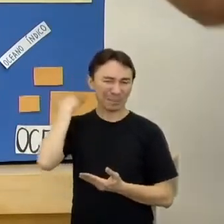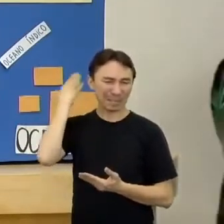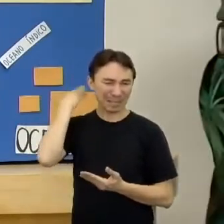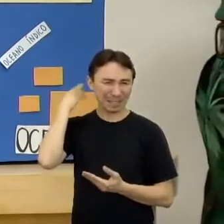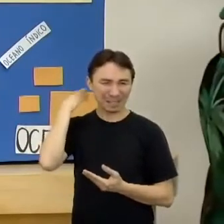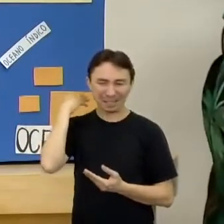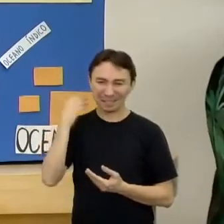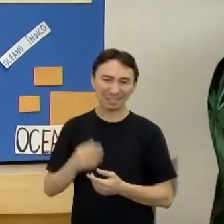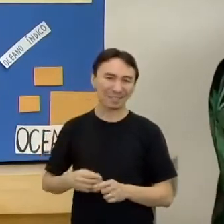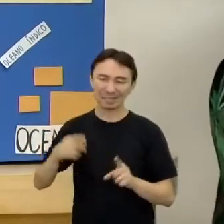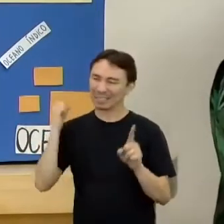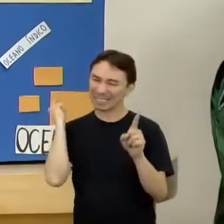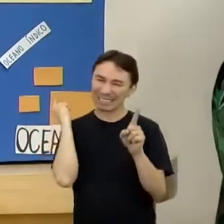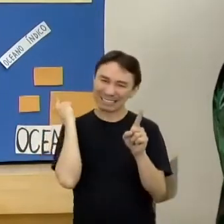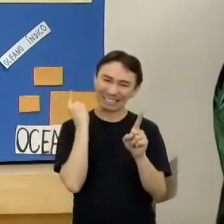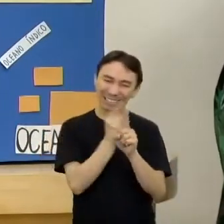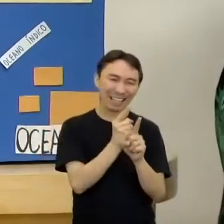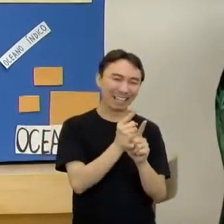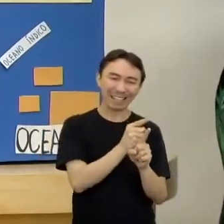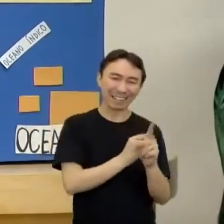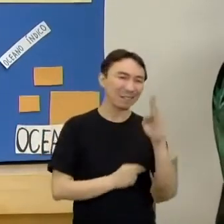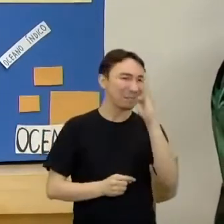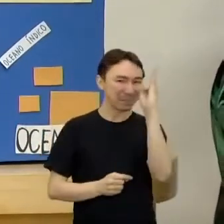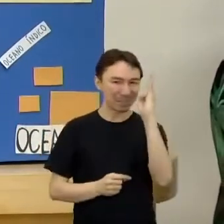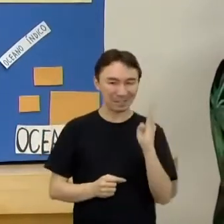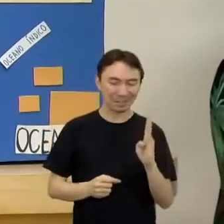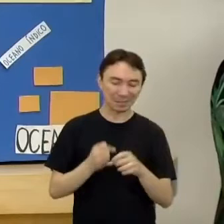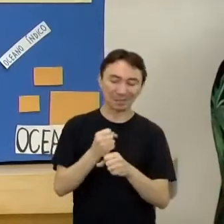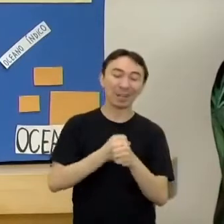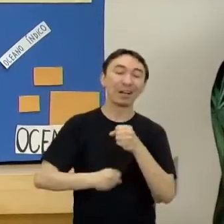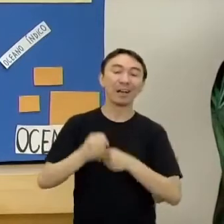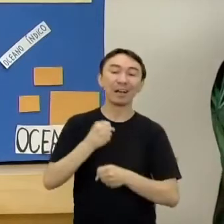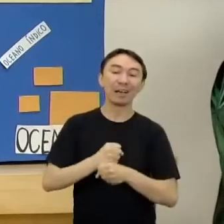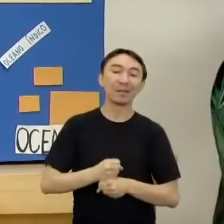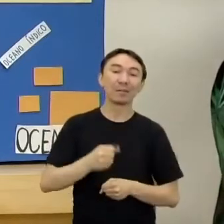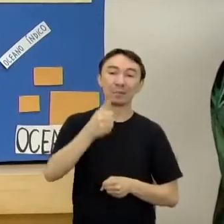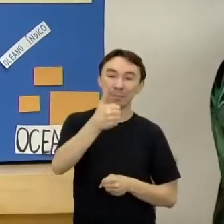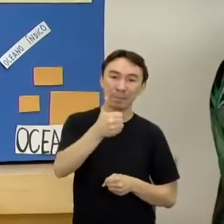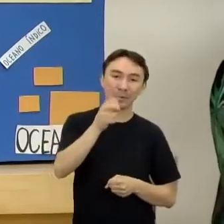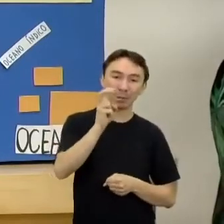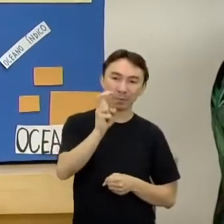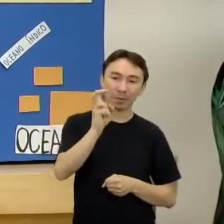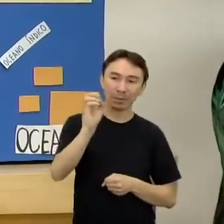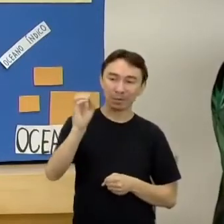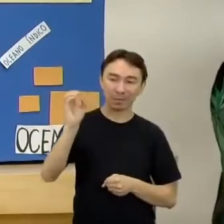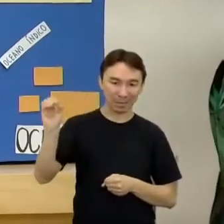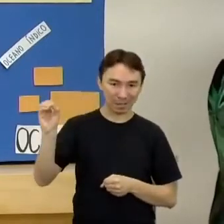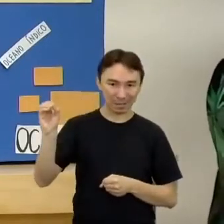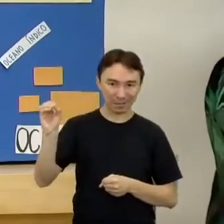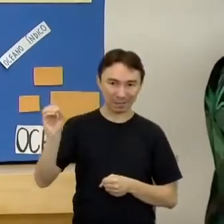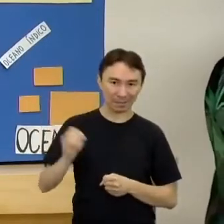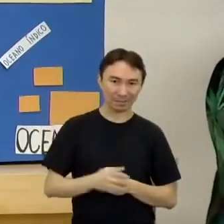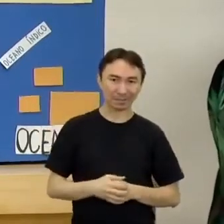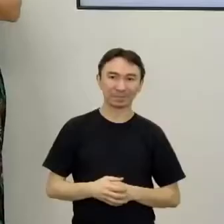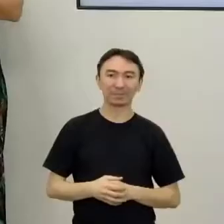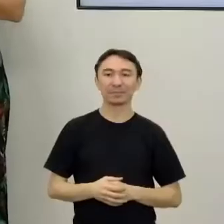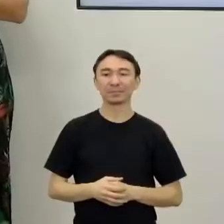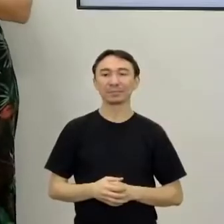Brasil em 1500. Deixa eu só soltar aqui as taxinhas. Isso